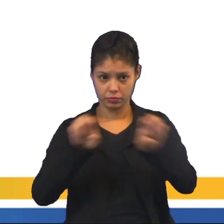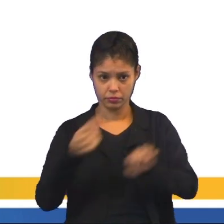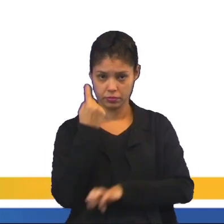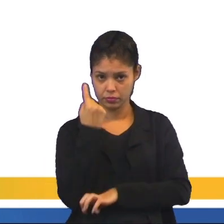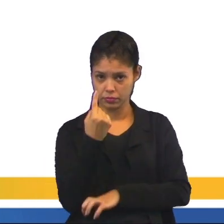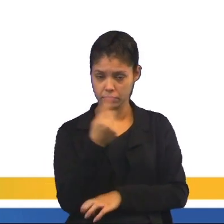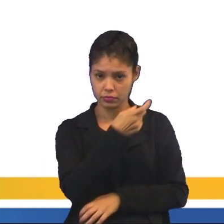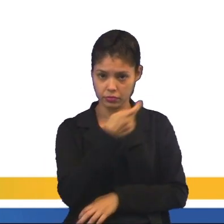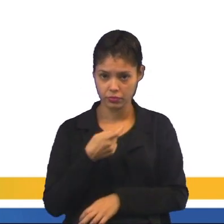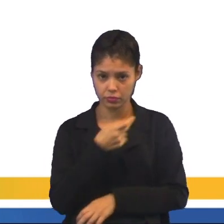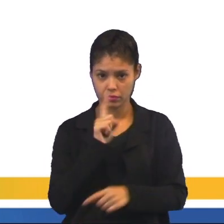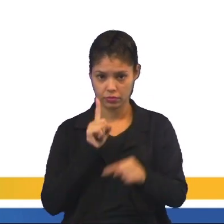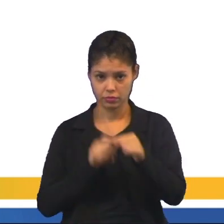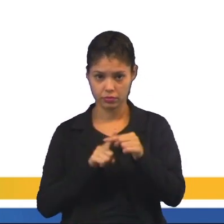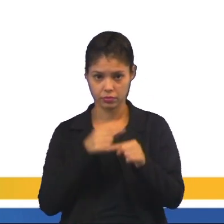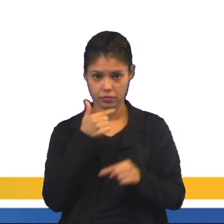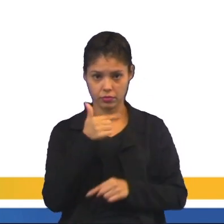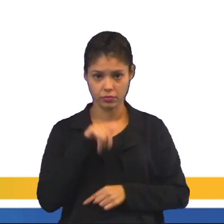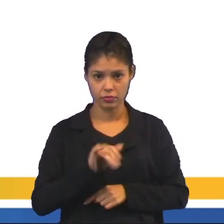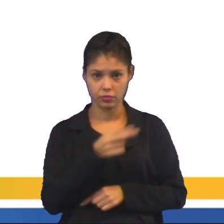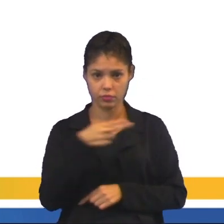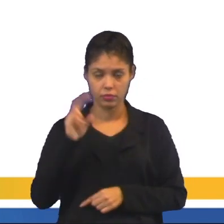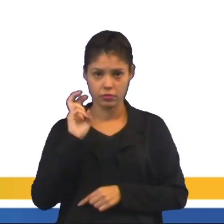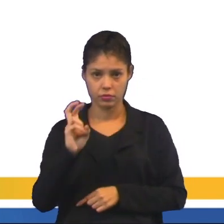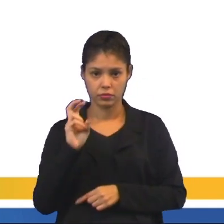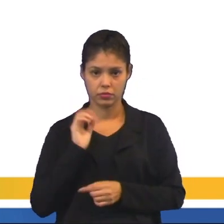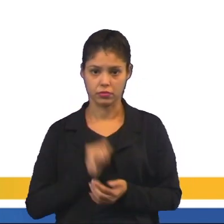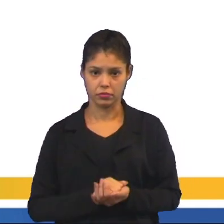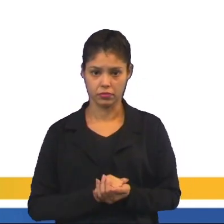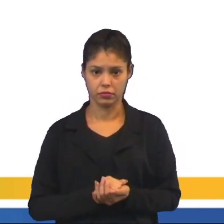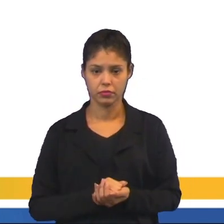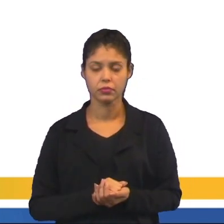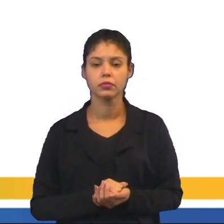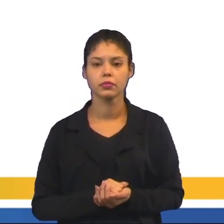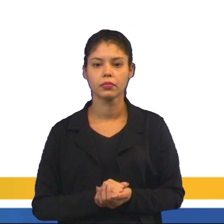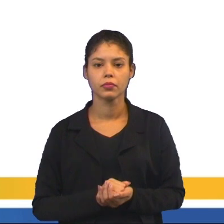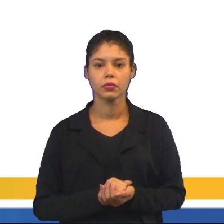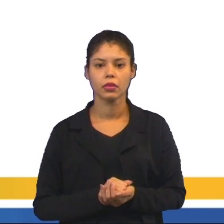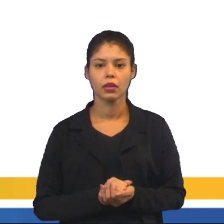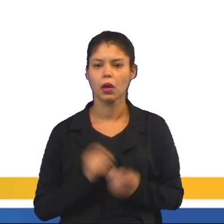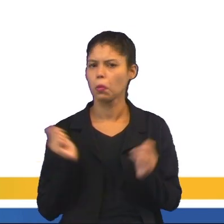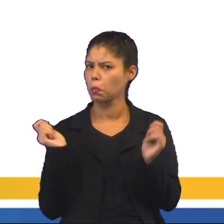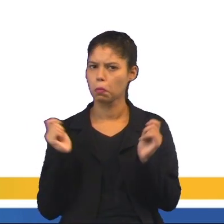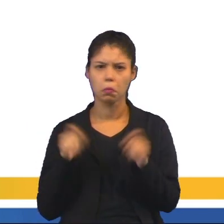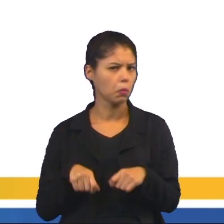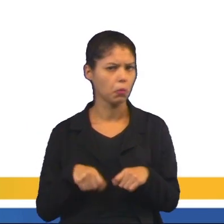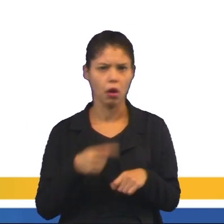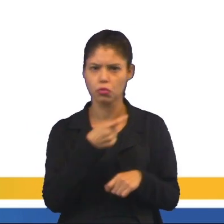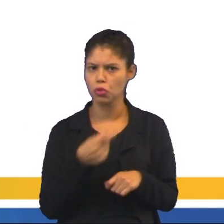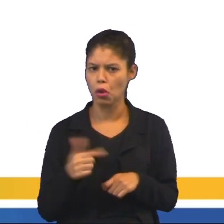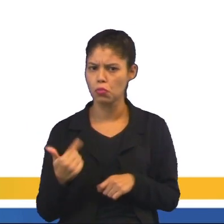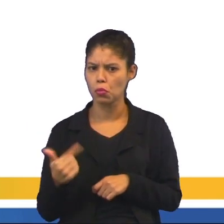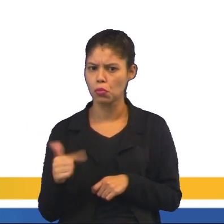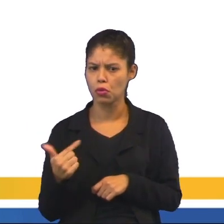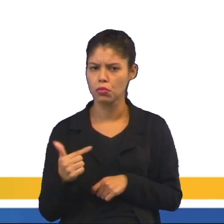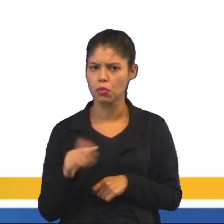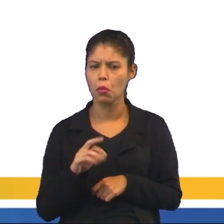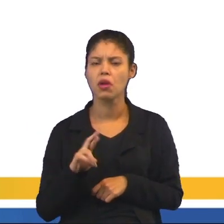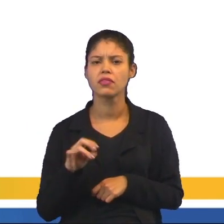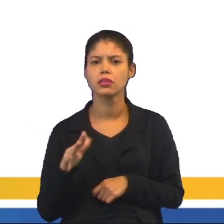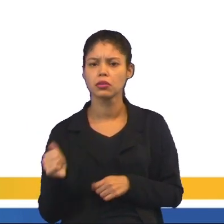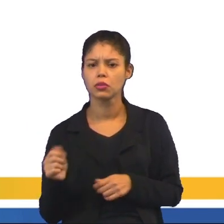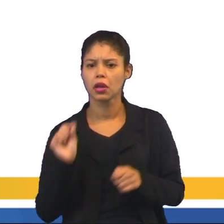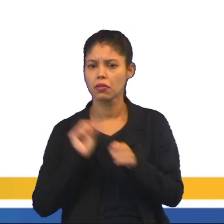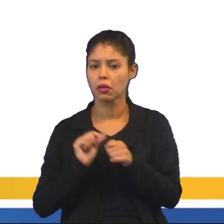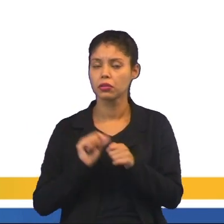1, x mais 2y igual a 5, o x não possui coeficiente, o